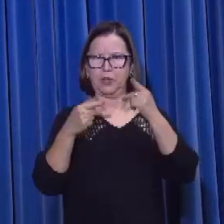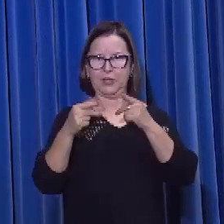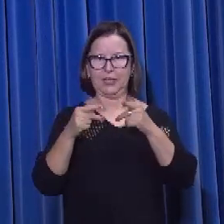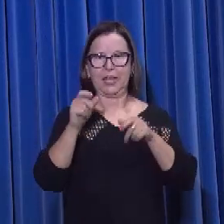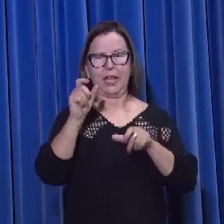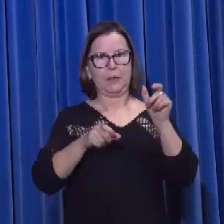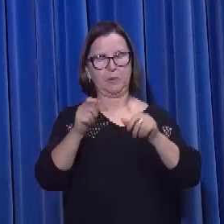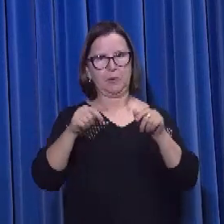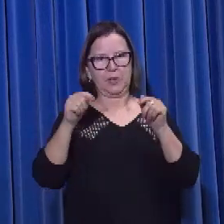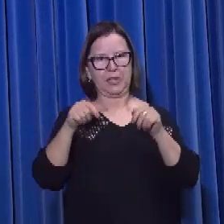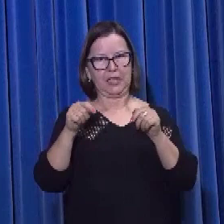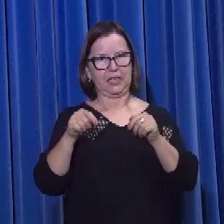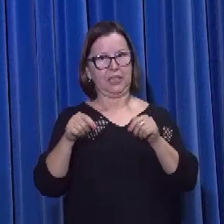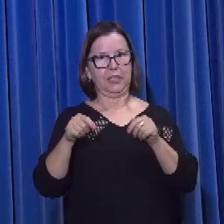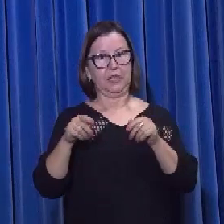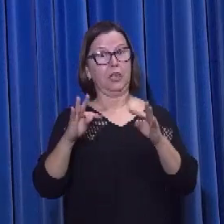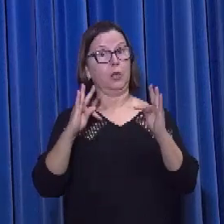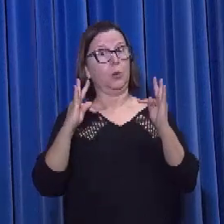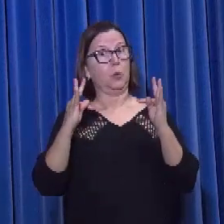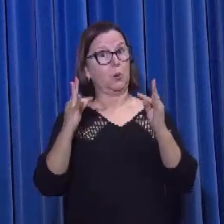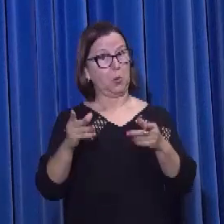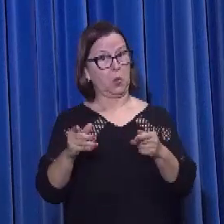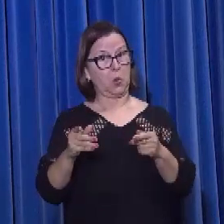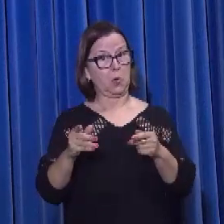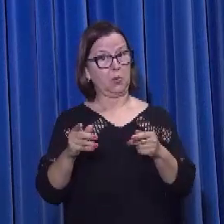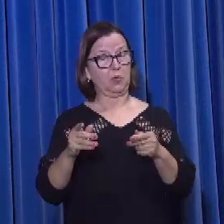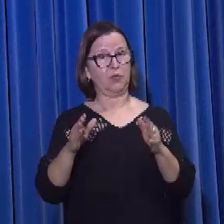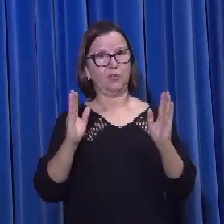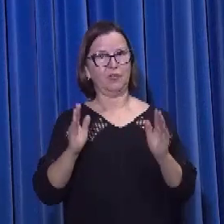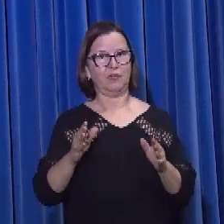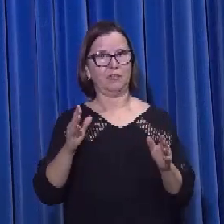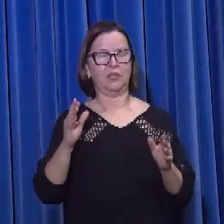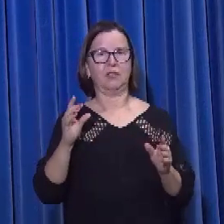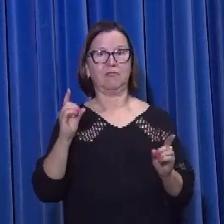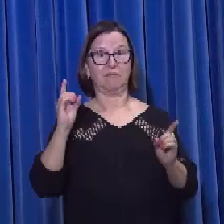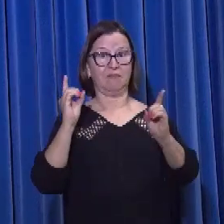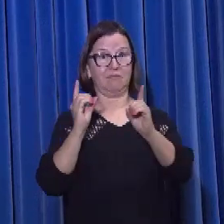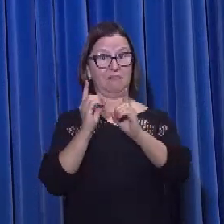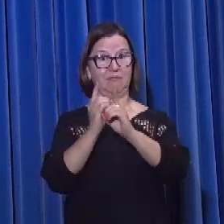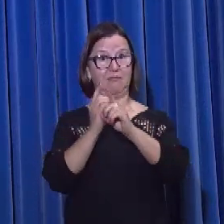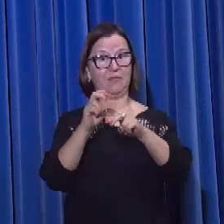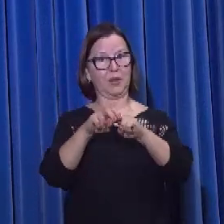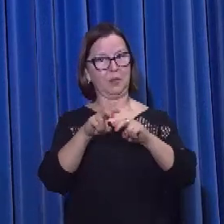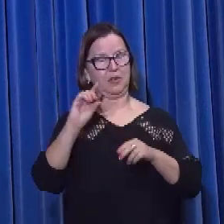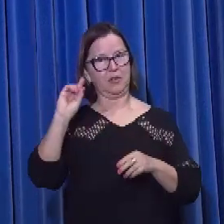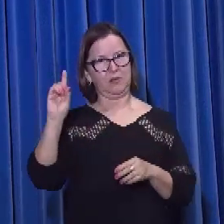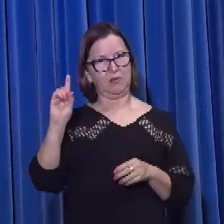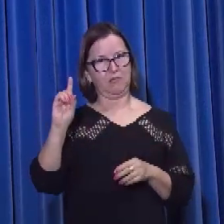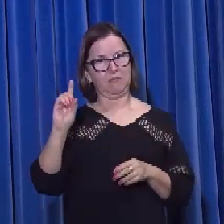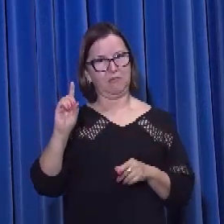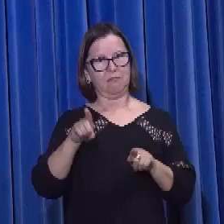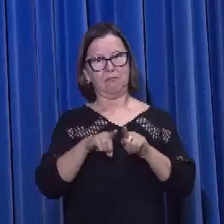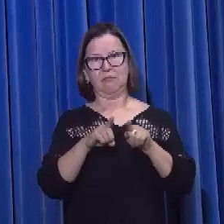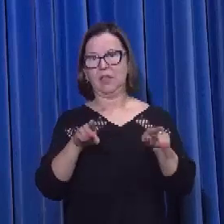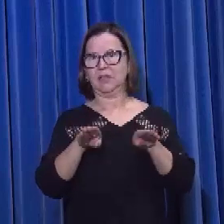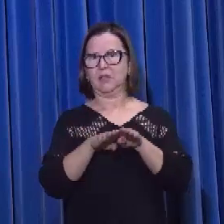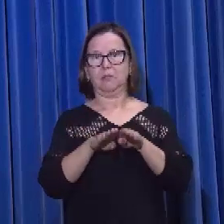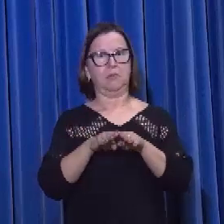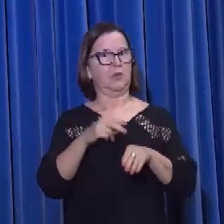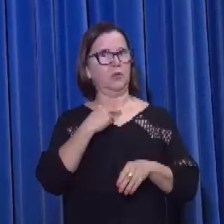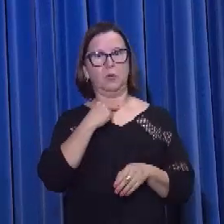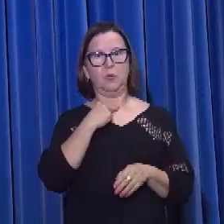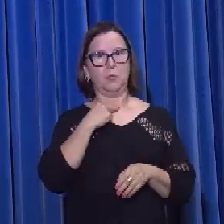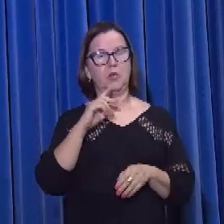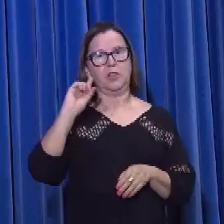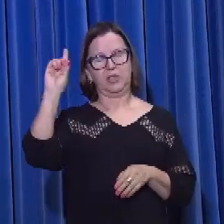manhã, todos esses foram alcançados por Deus. Mas também não posso dizer que Deus não vai